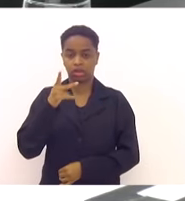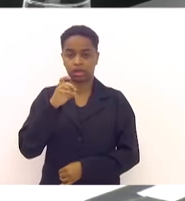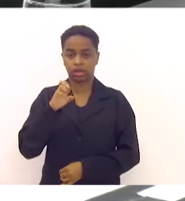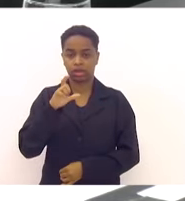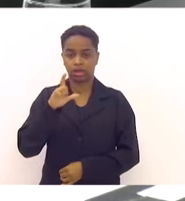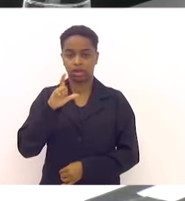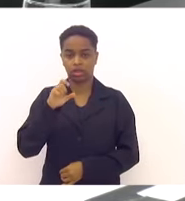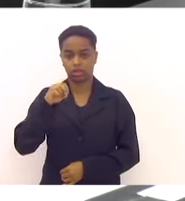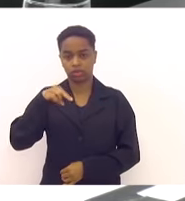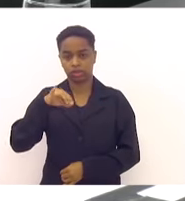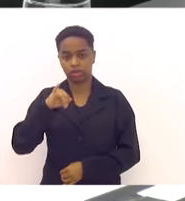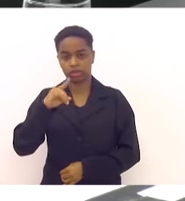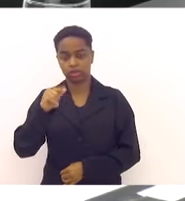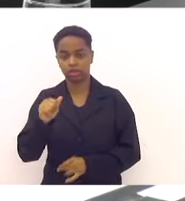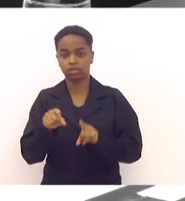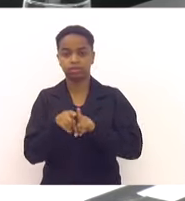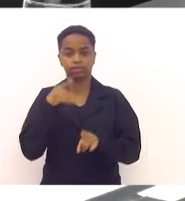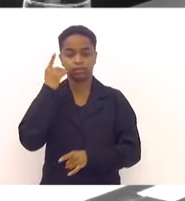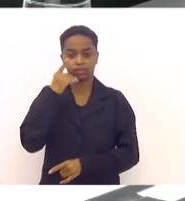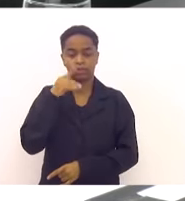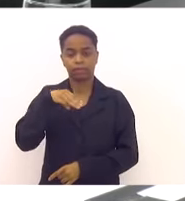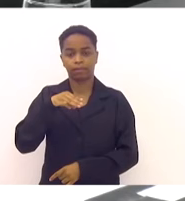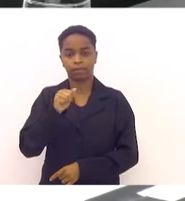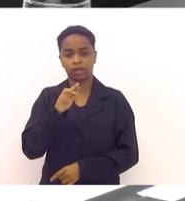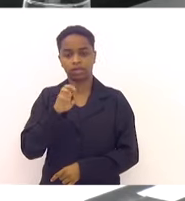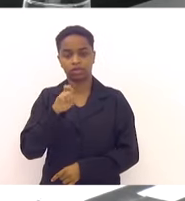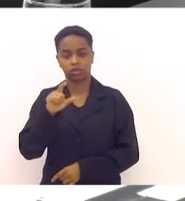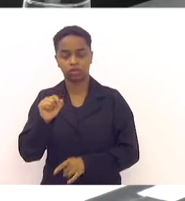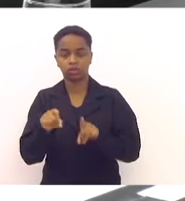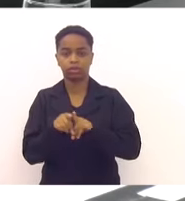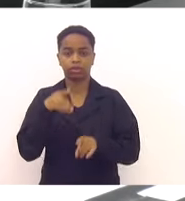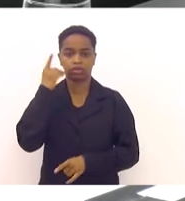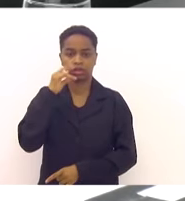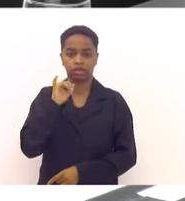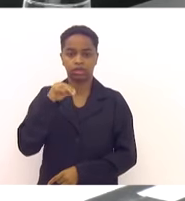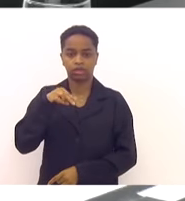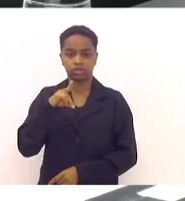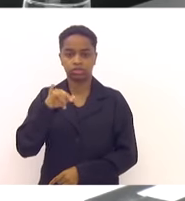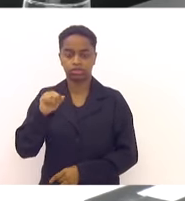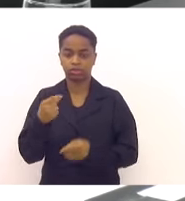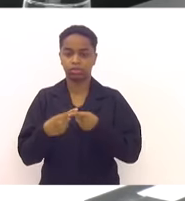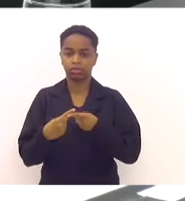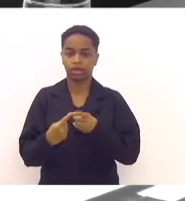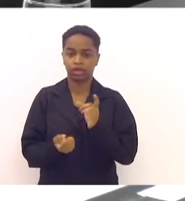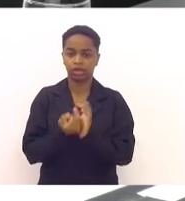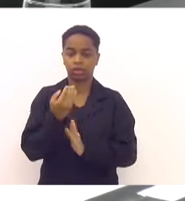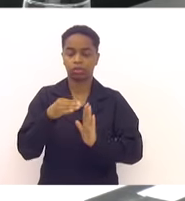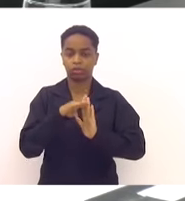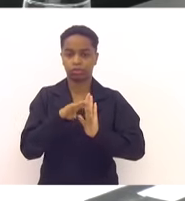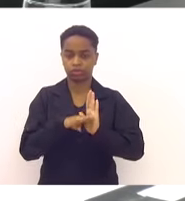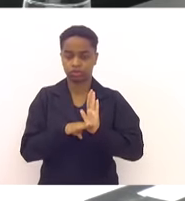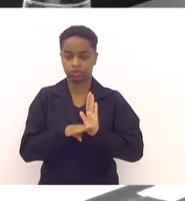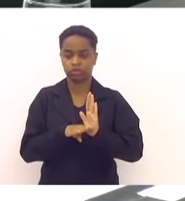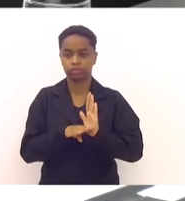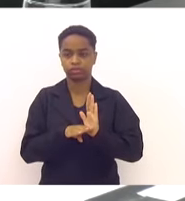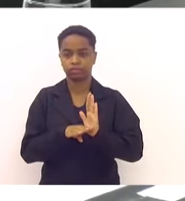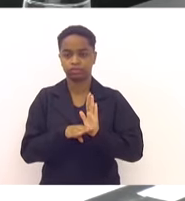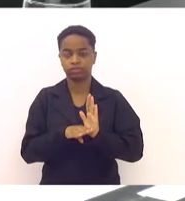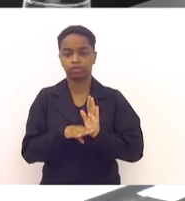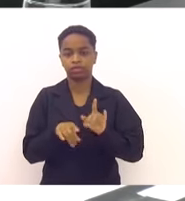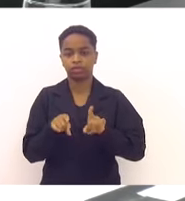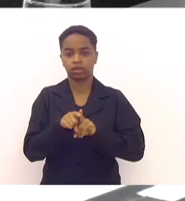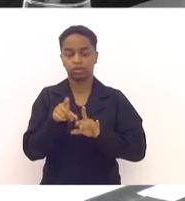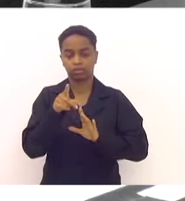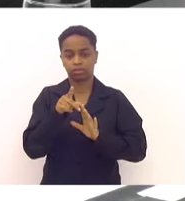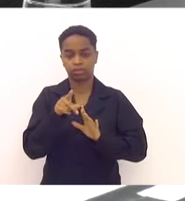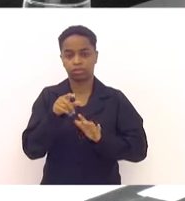mas deputado Dino e a própria deputada Índia, que está fazendo a... projeto em pauta, aprimorando